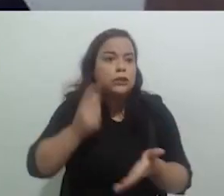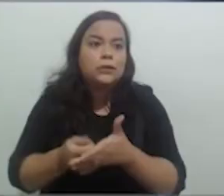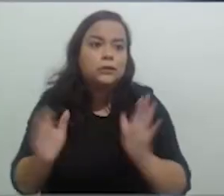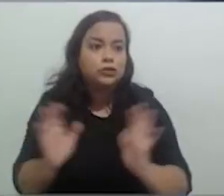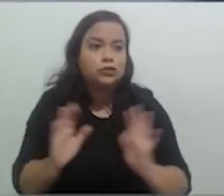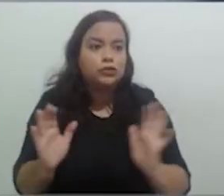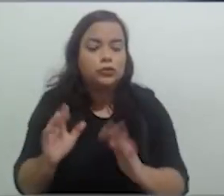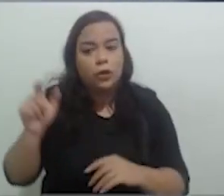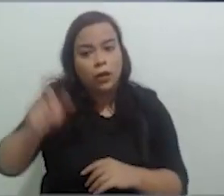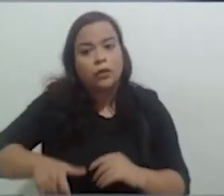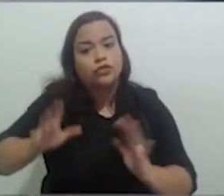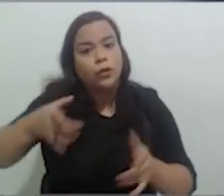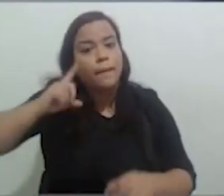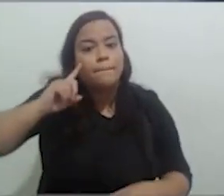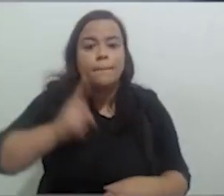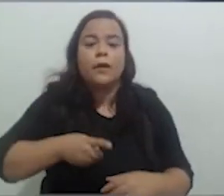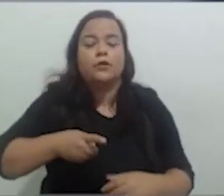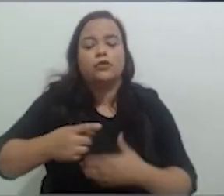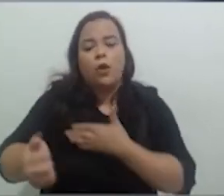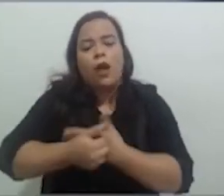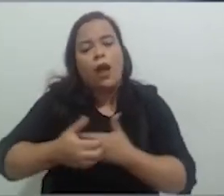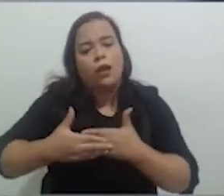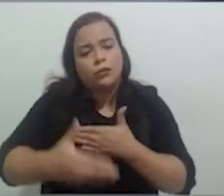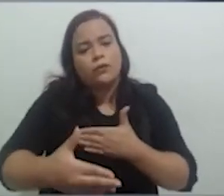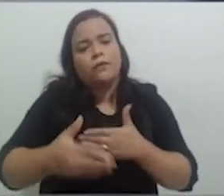porque encerrou. E aí eu mandar para...